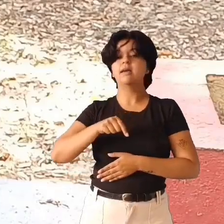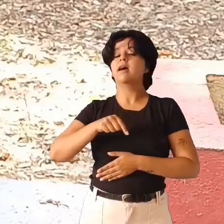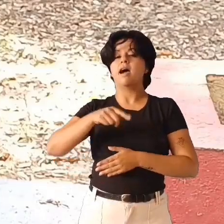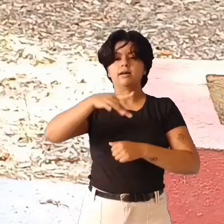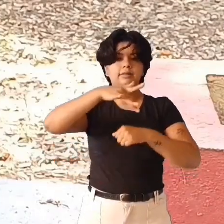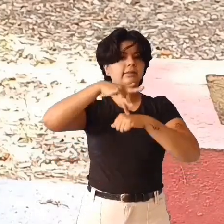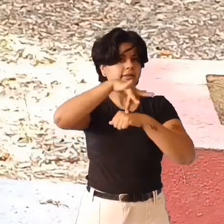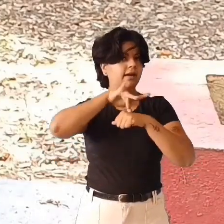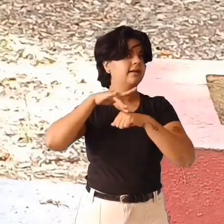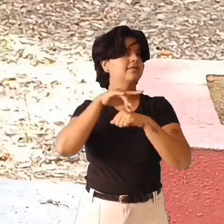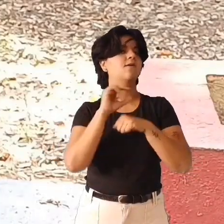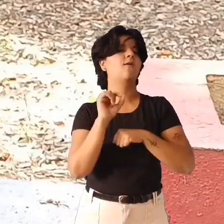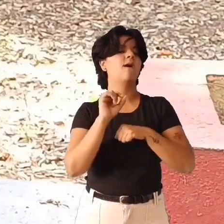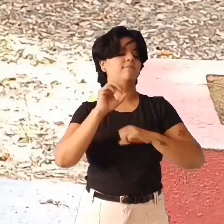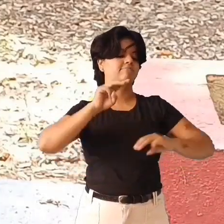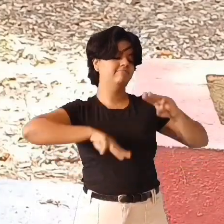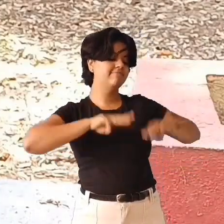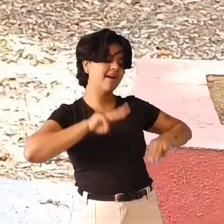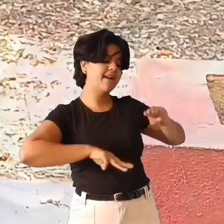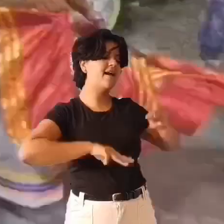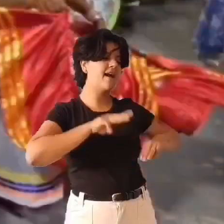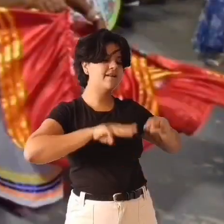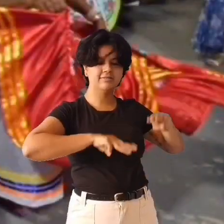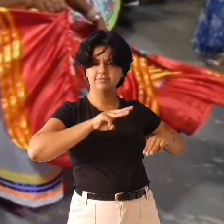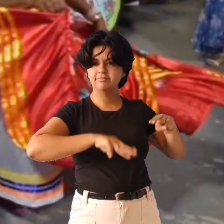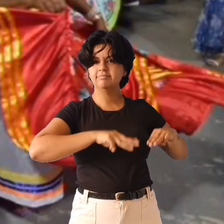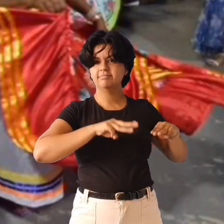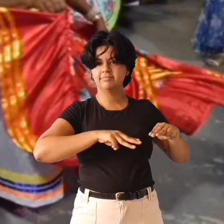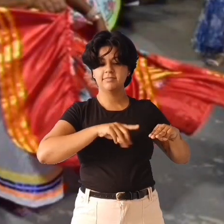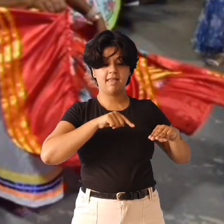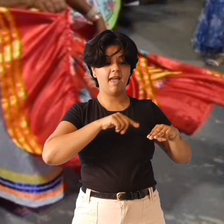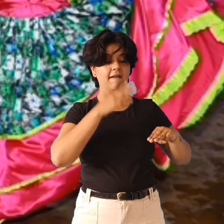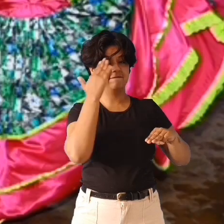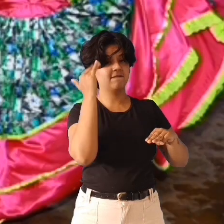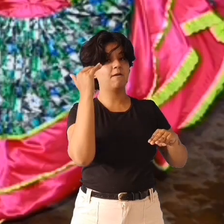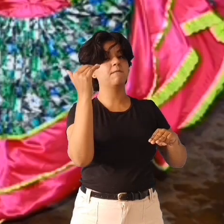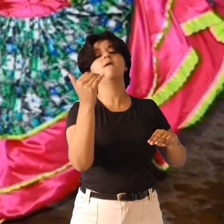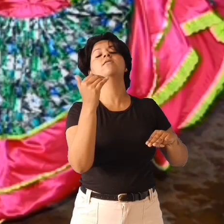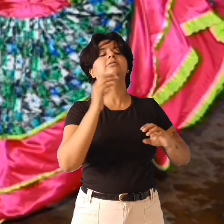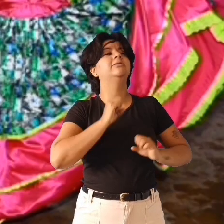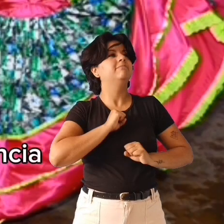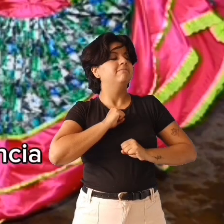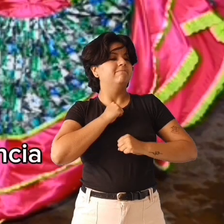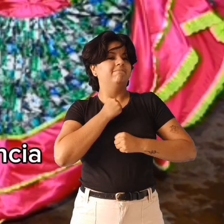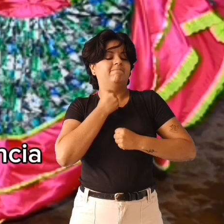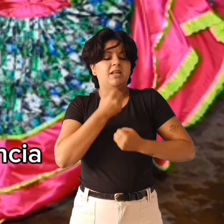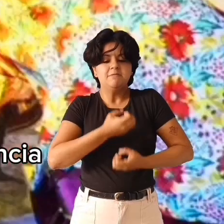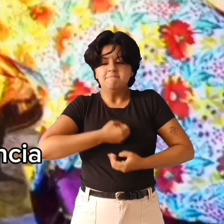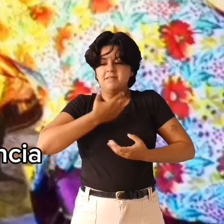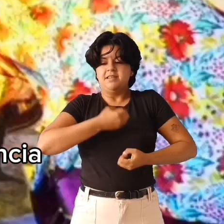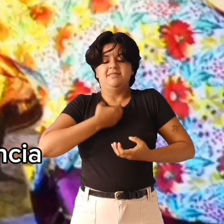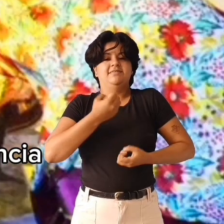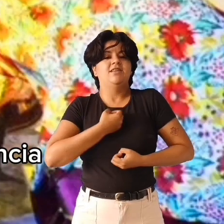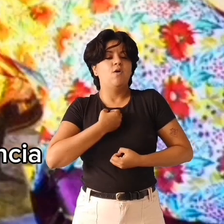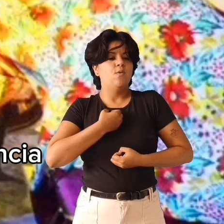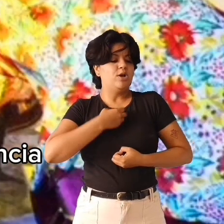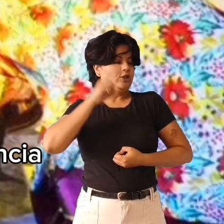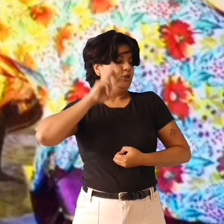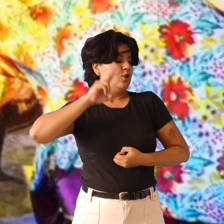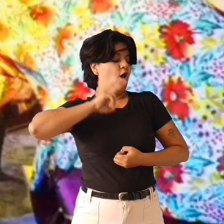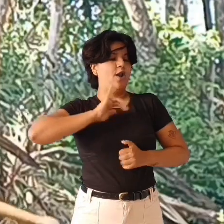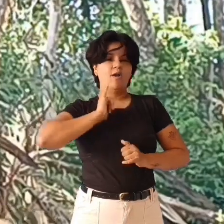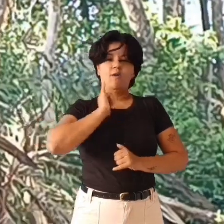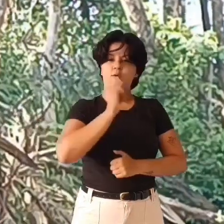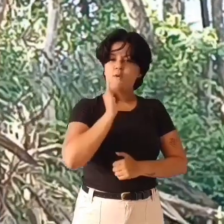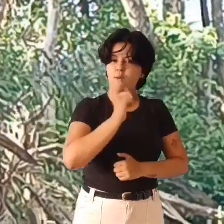a nossa dança tradicional, que é o marabaixo, e que é uma forma de expressão onde a gente fala da nossa sobrevivência